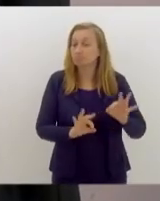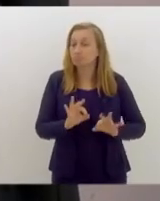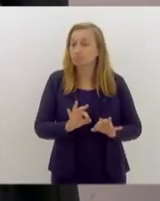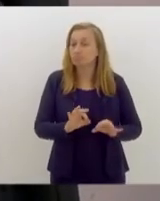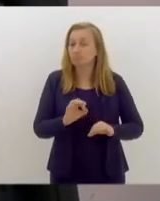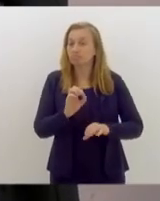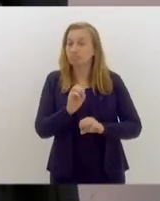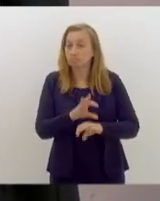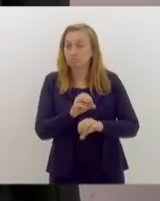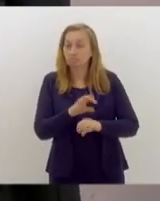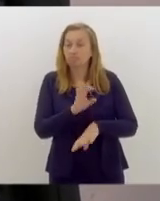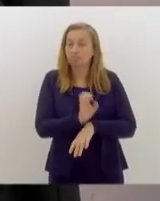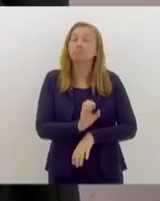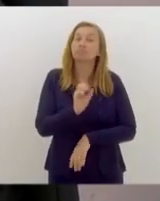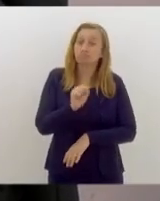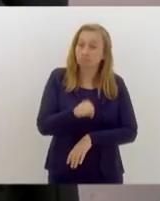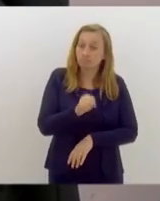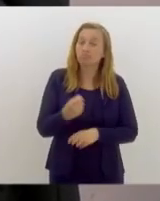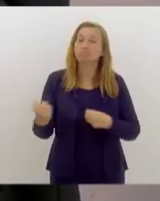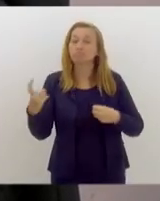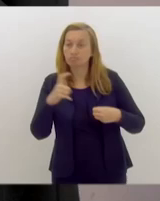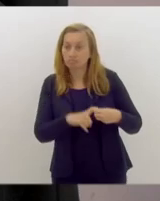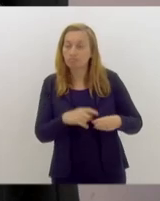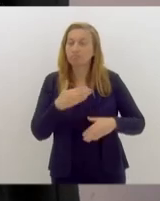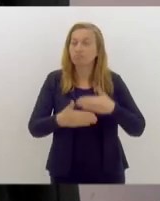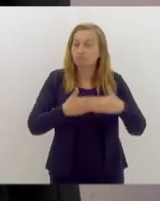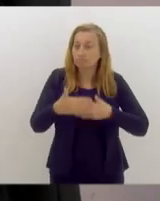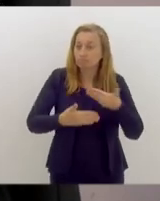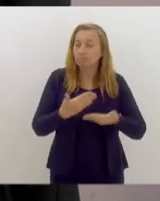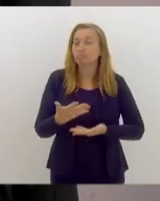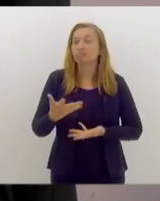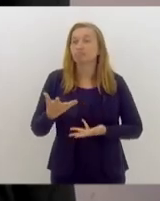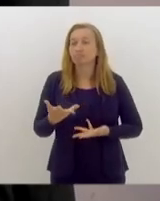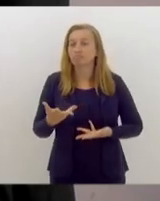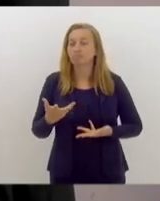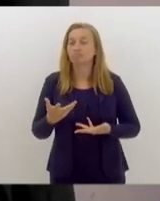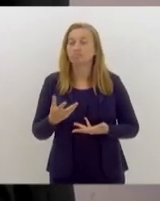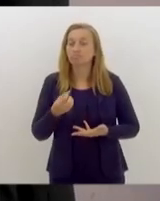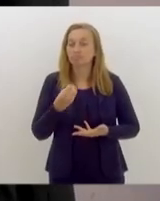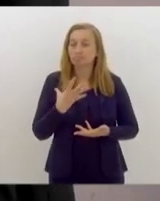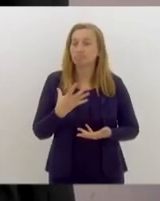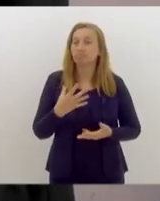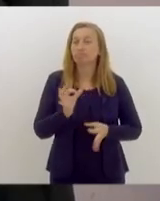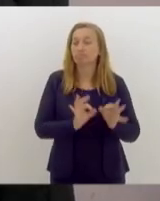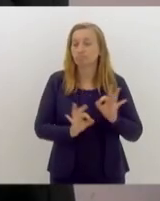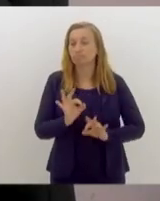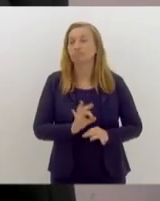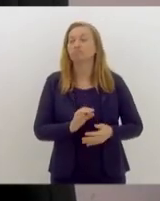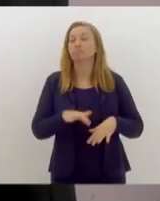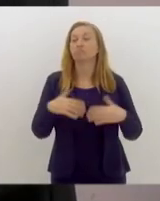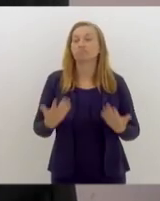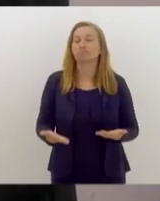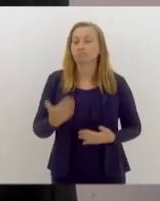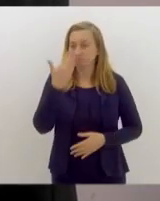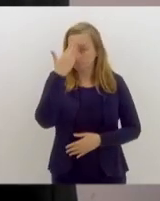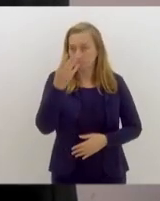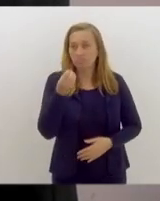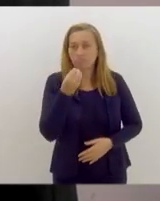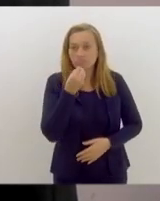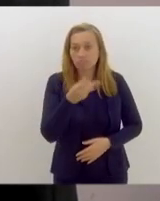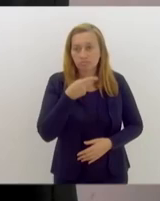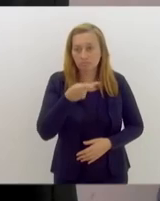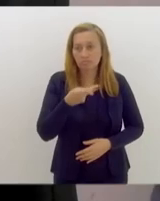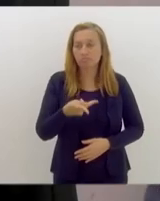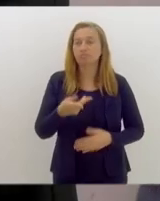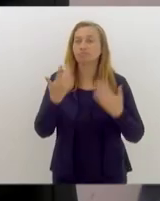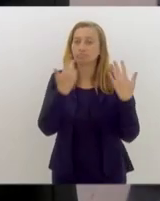Estado, aí sim, retome o processo de elaboração de um plano de vigência decenal. Enfim, então, agradeço a oportunidade e